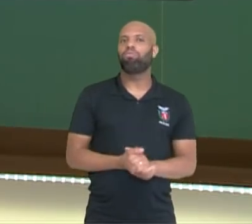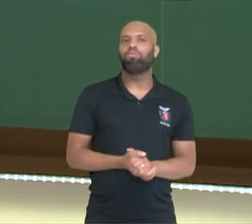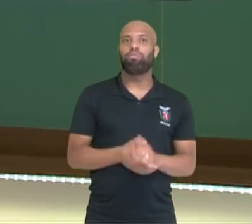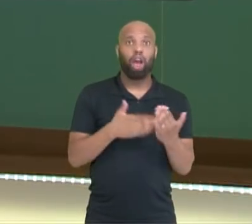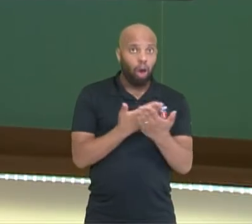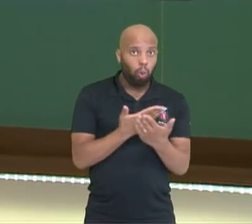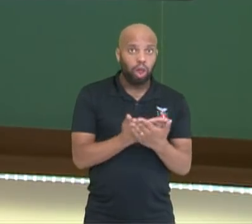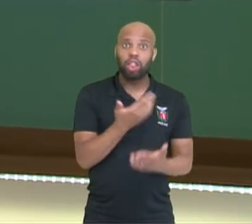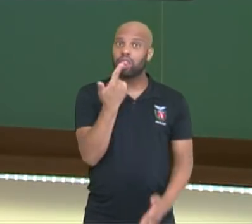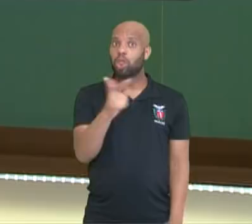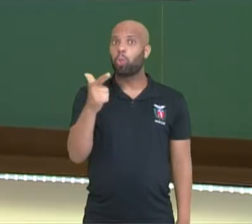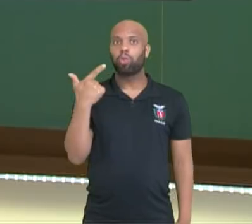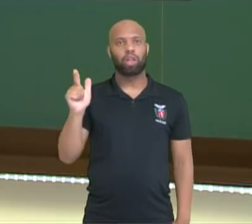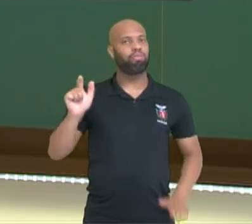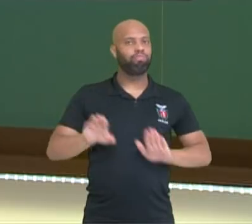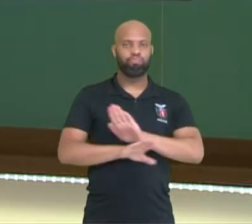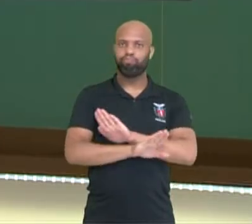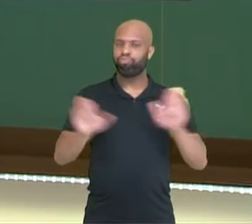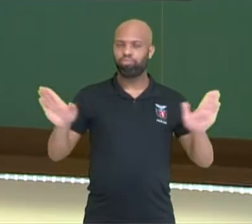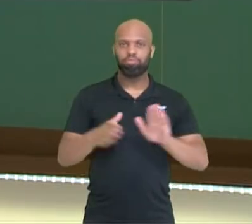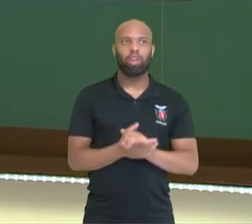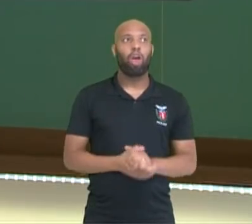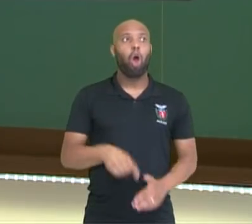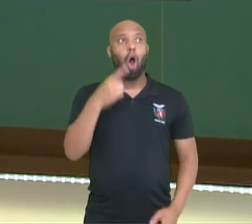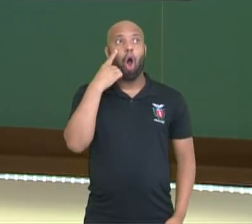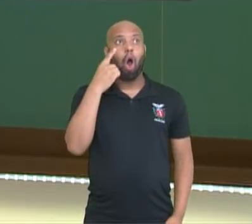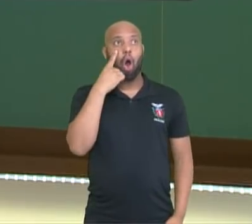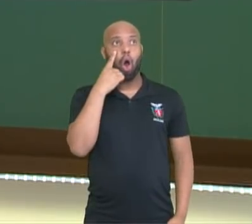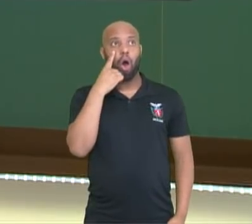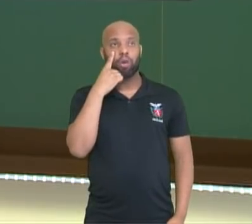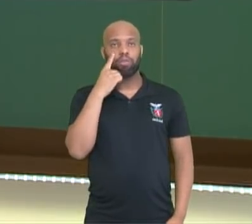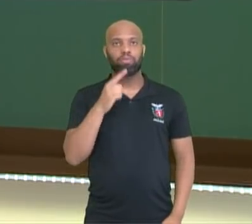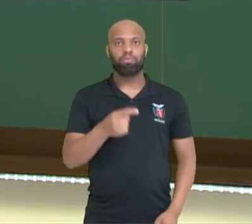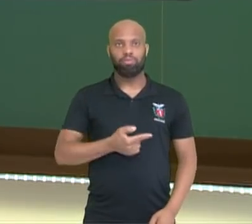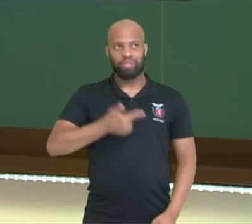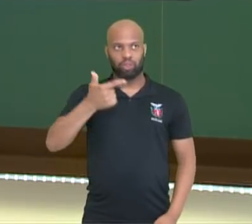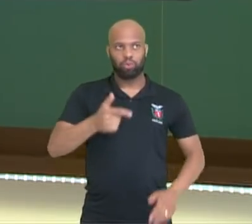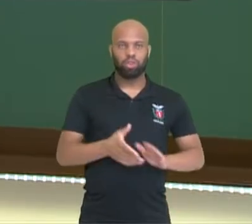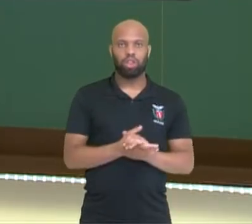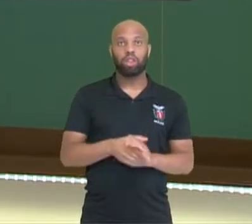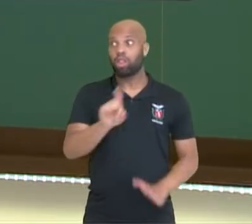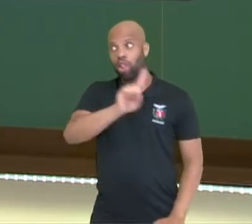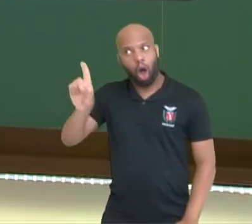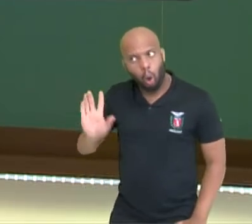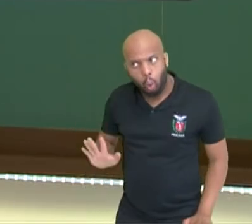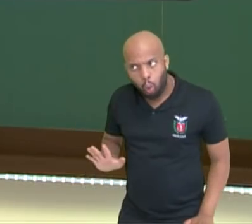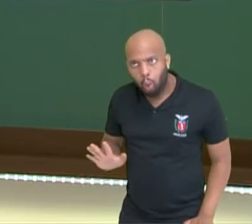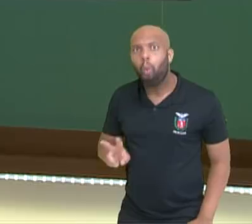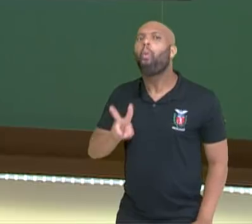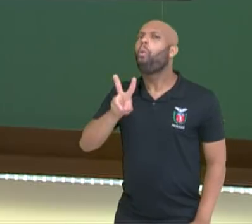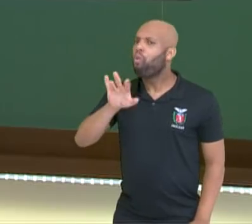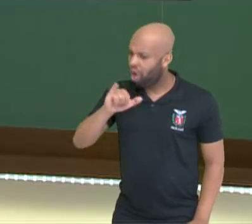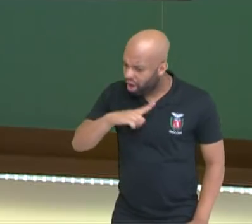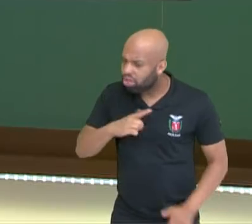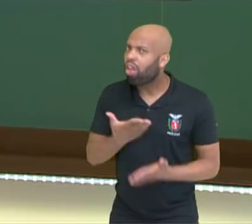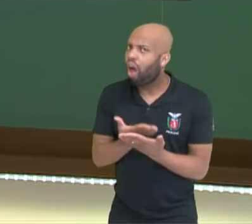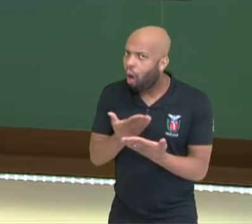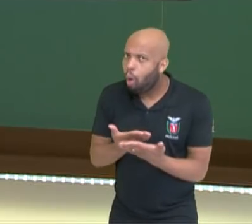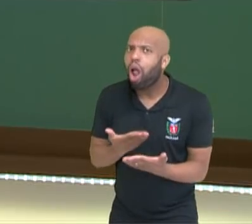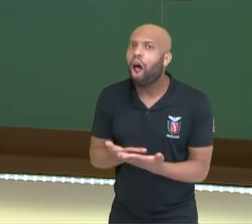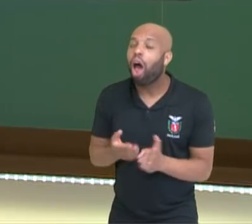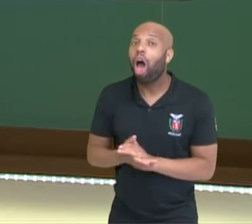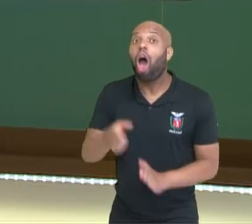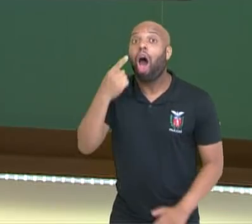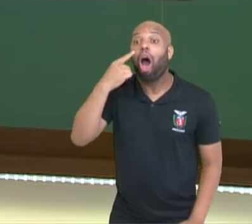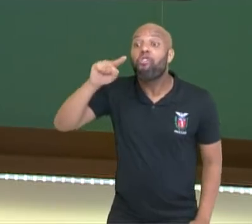aula. Olha a segunda, não, vai ter aula. Veja que essa vírgula está respondendo